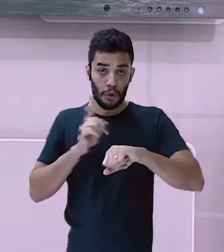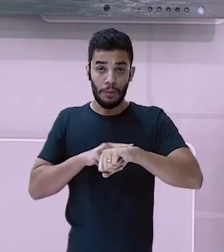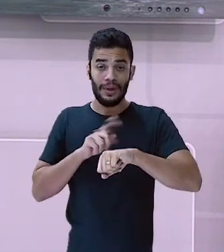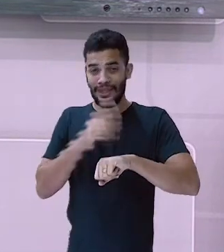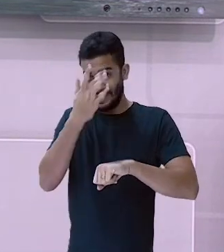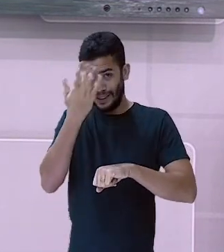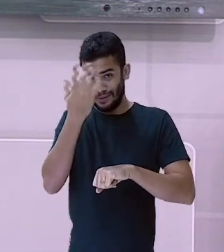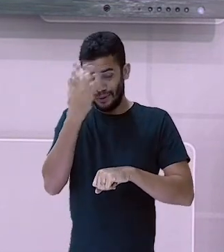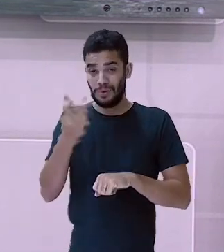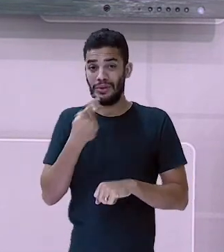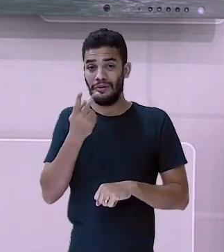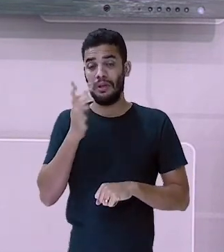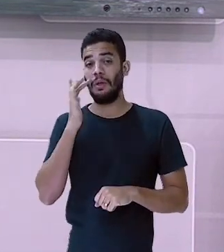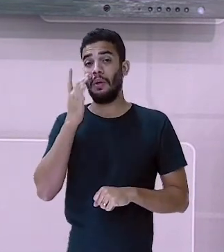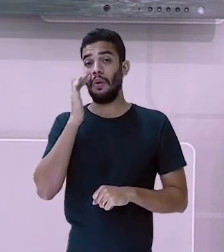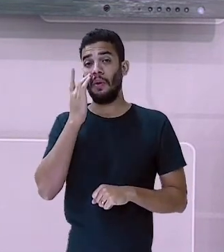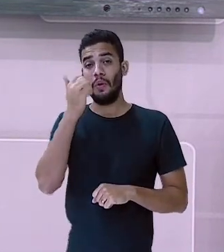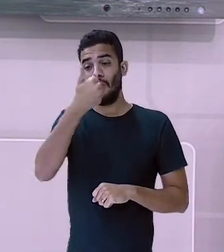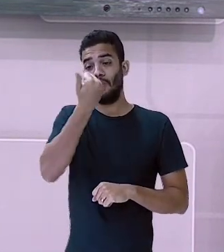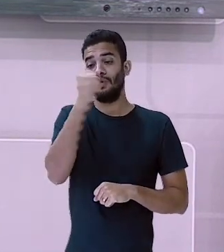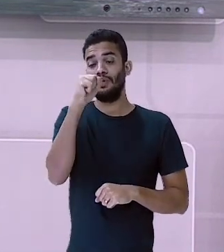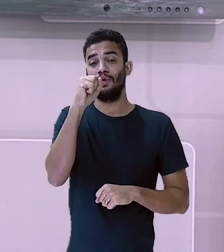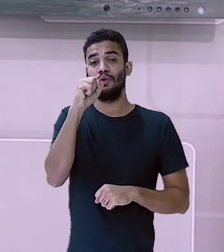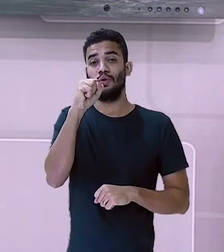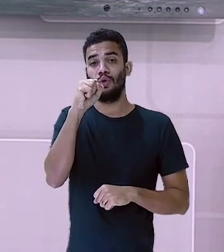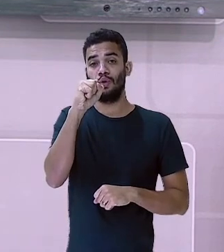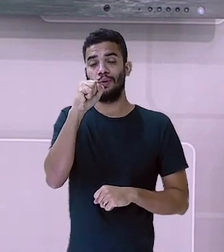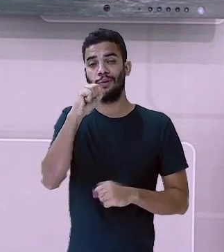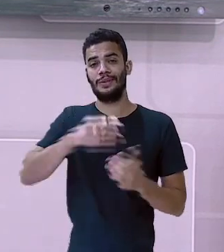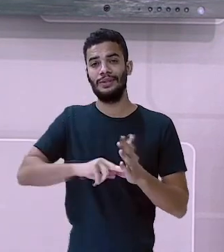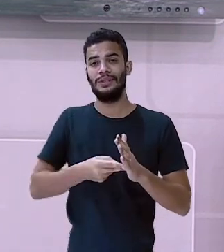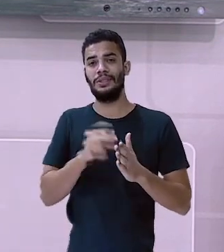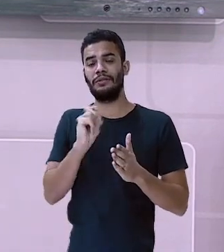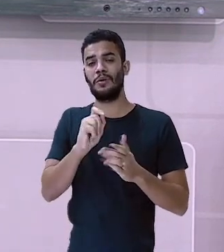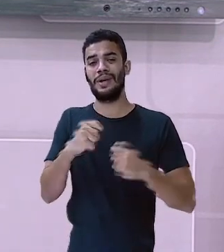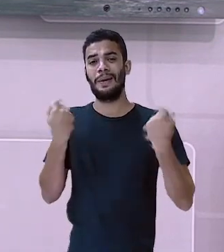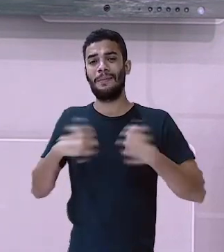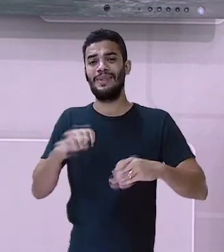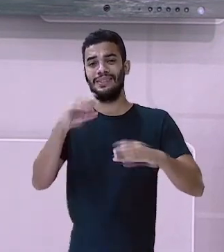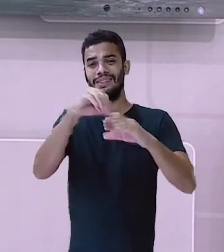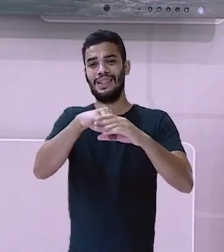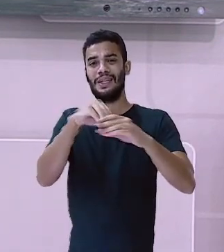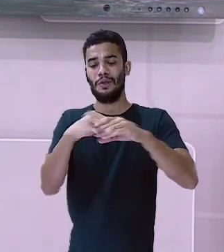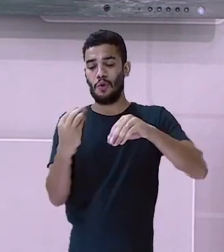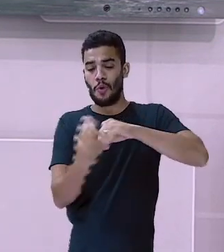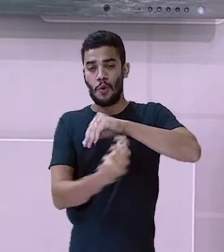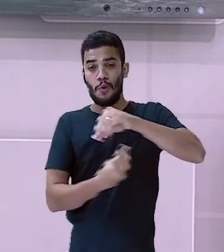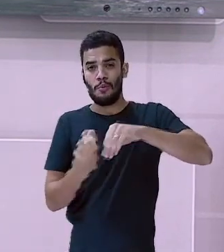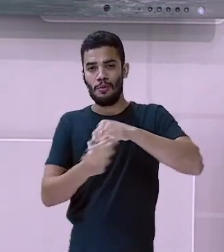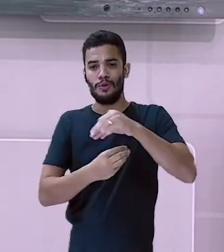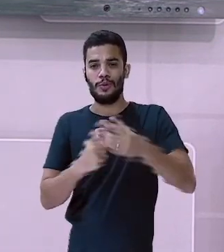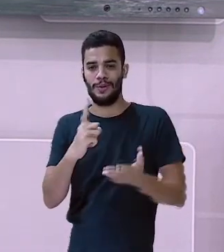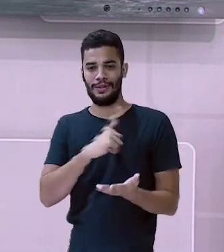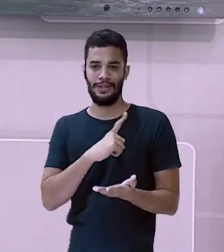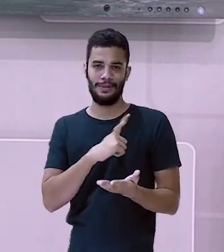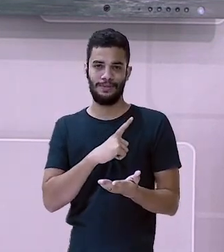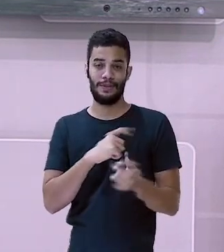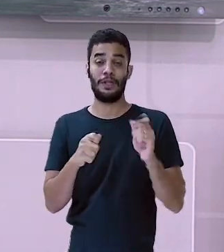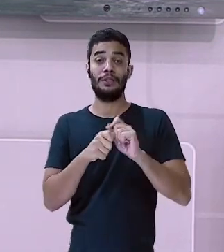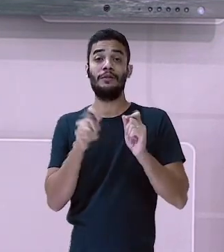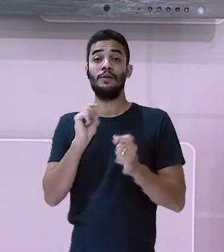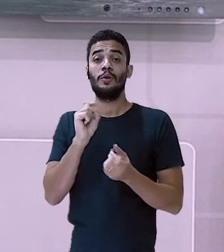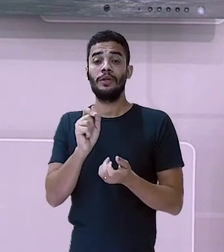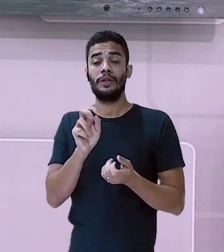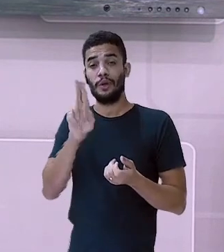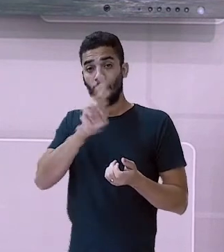14, porque o ouro ele se junta ao a prata, né, Ag, e